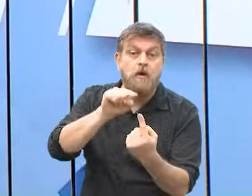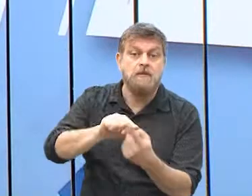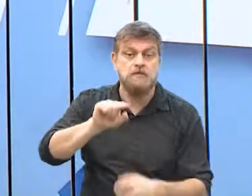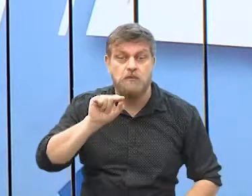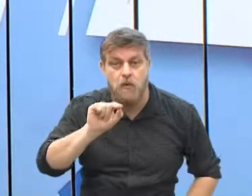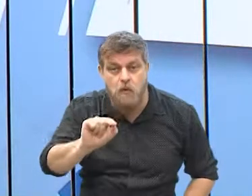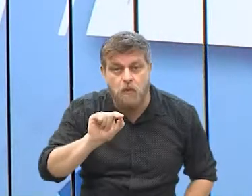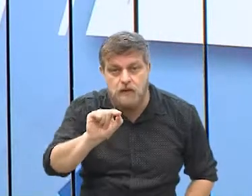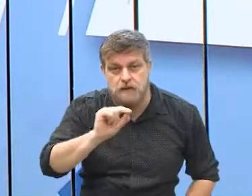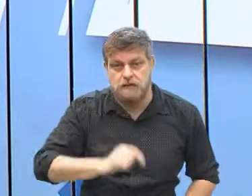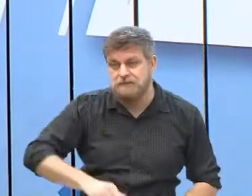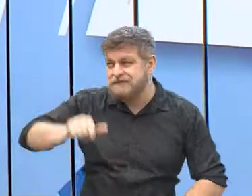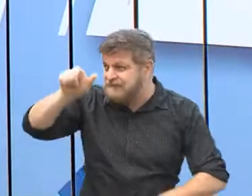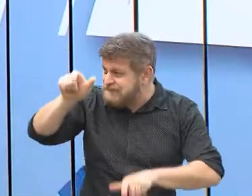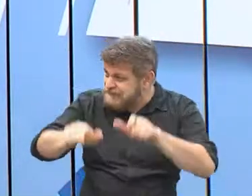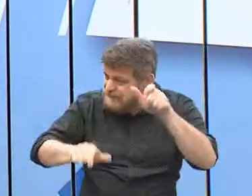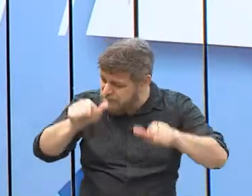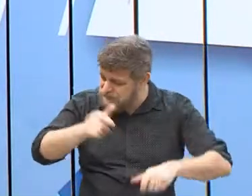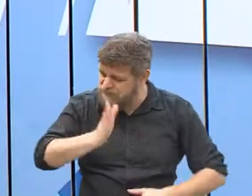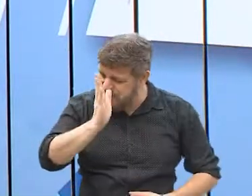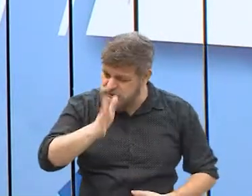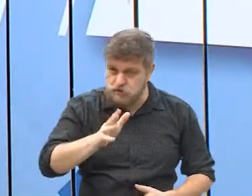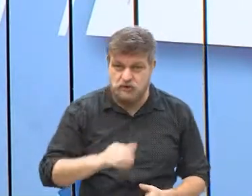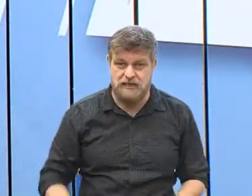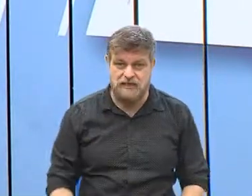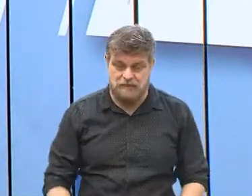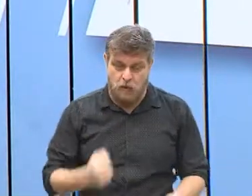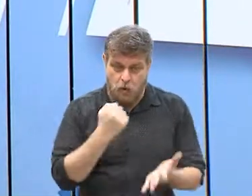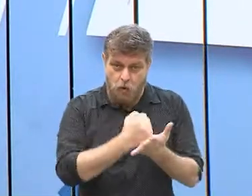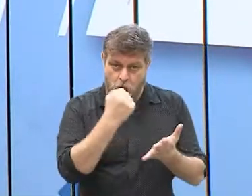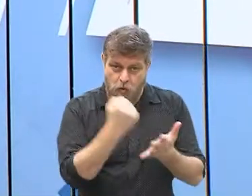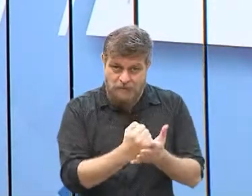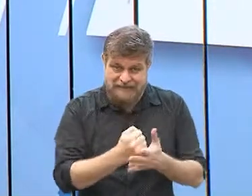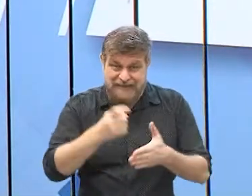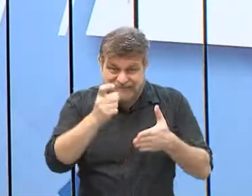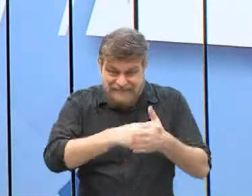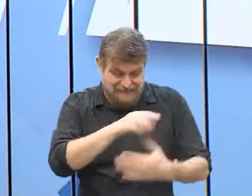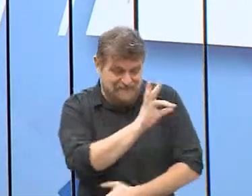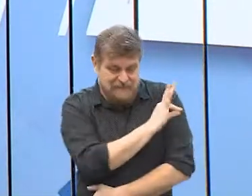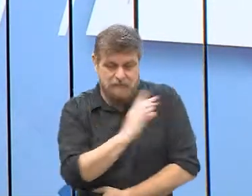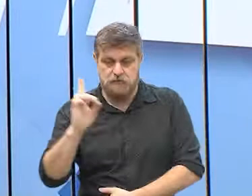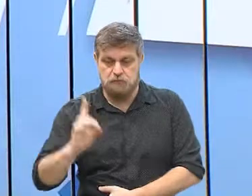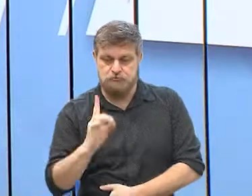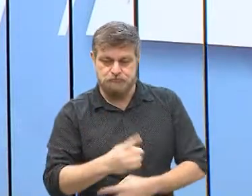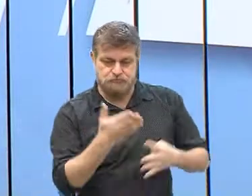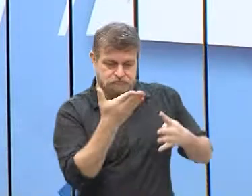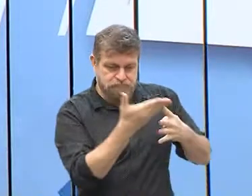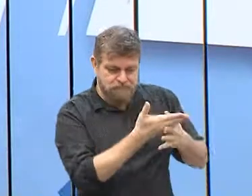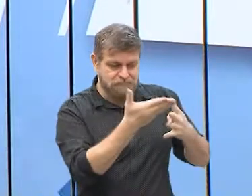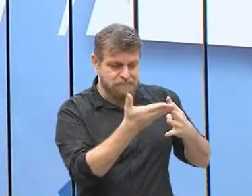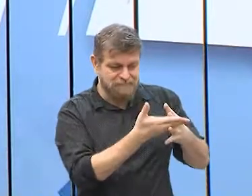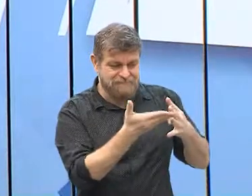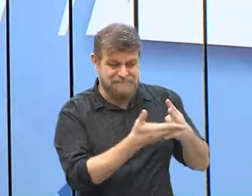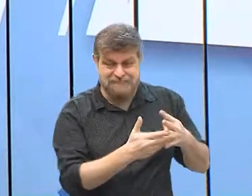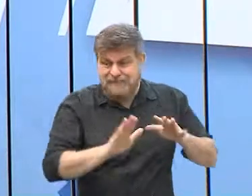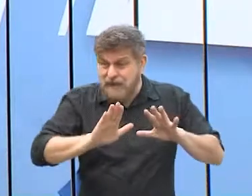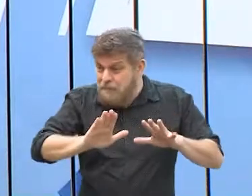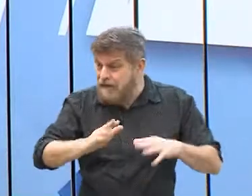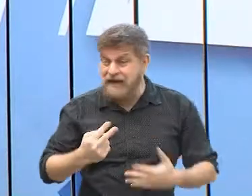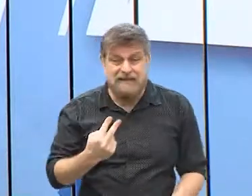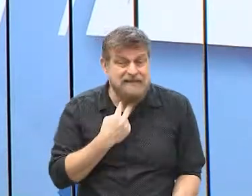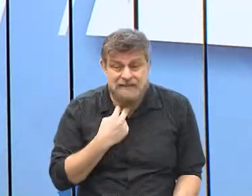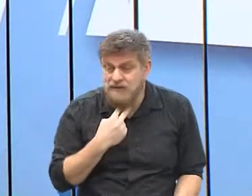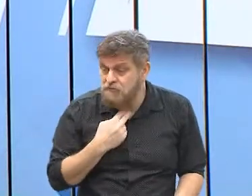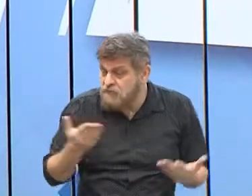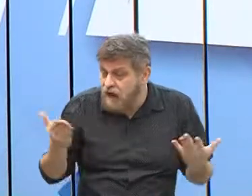aquelas pessoas que já fizeram o contrato de refinanciamento das suas dívidas e por alguma razão não